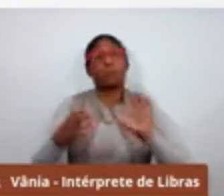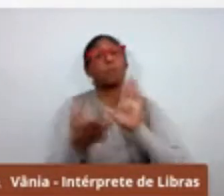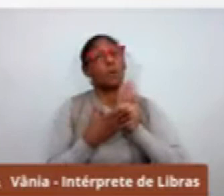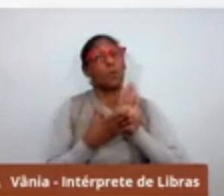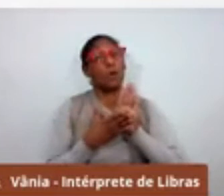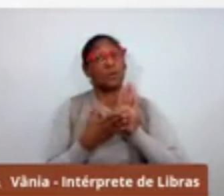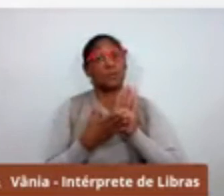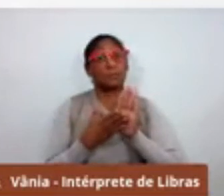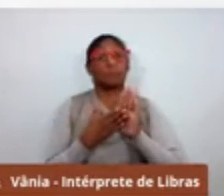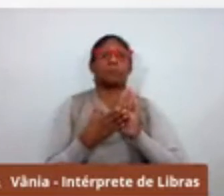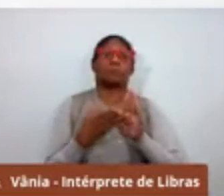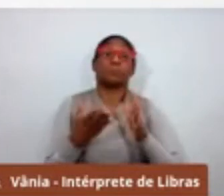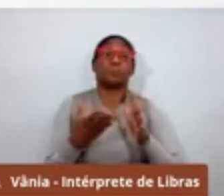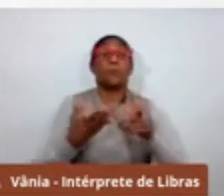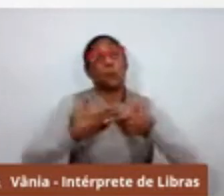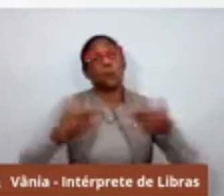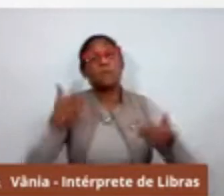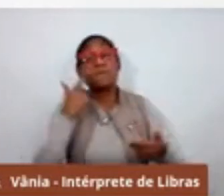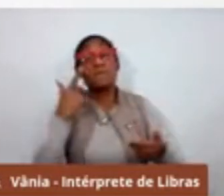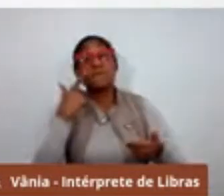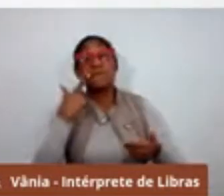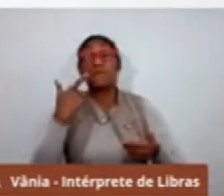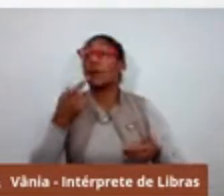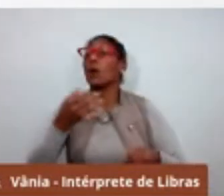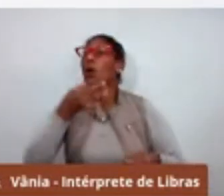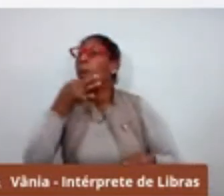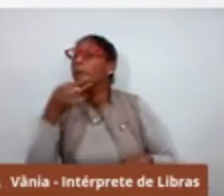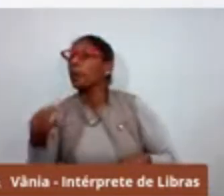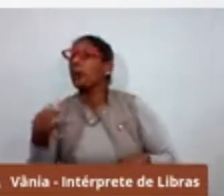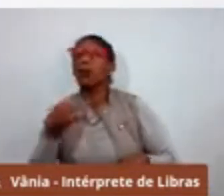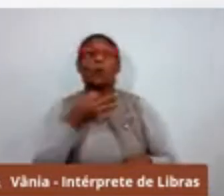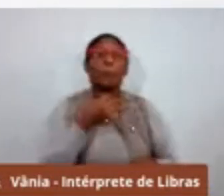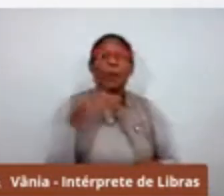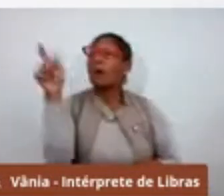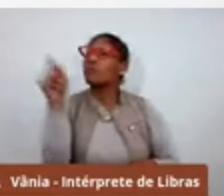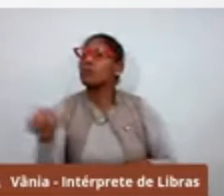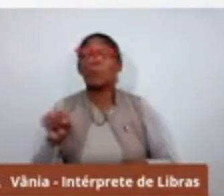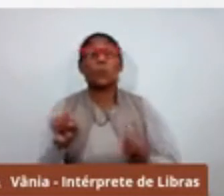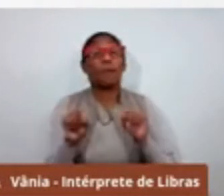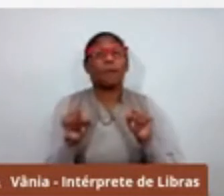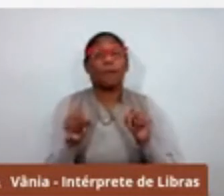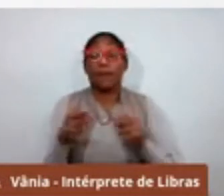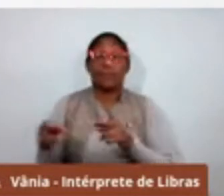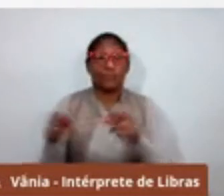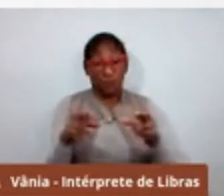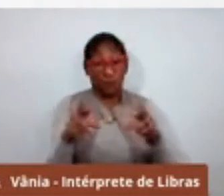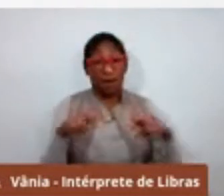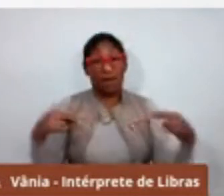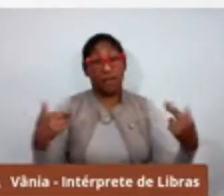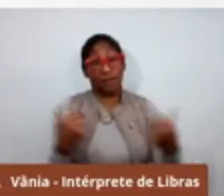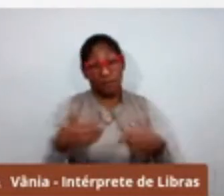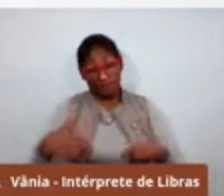né, algumas coisas e vamos receber sugestões também das associações de municípios nessa reunião que deve acontecer até a